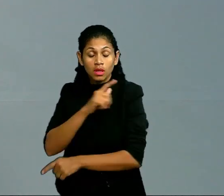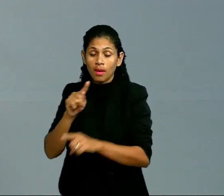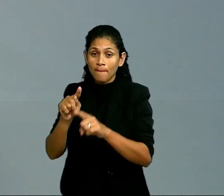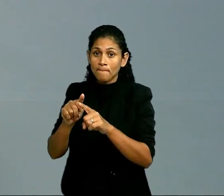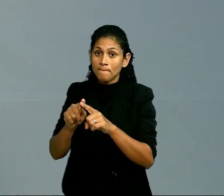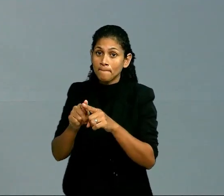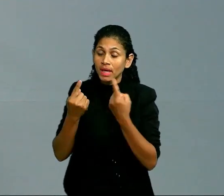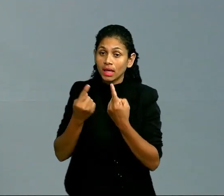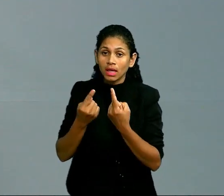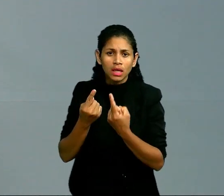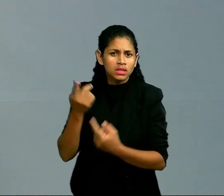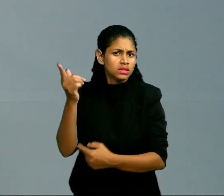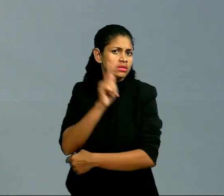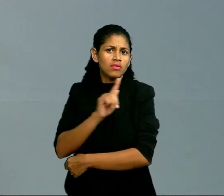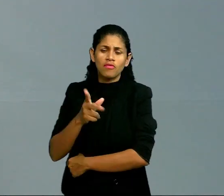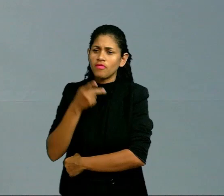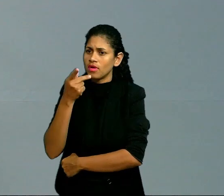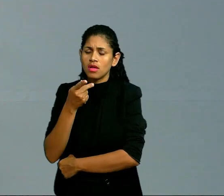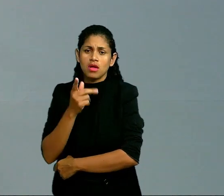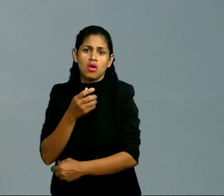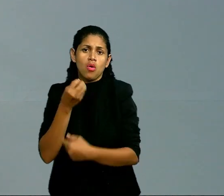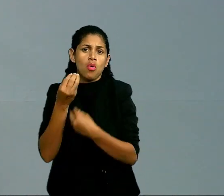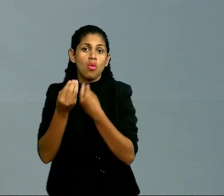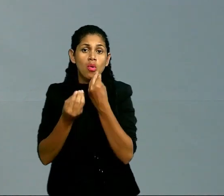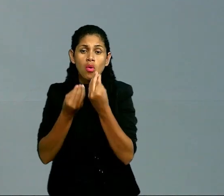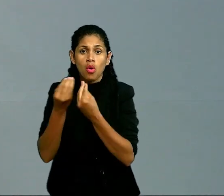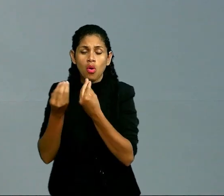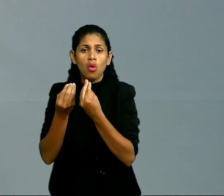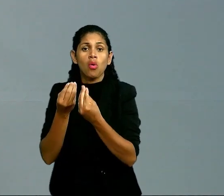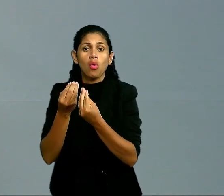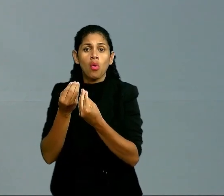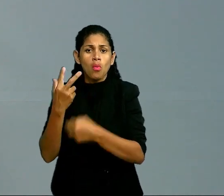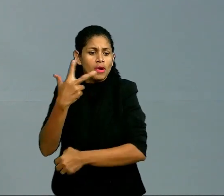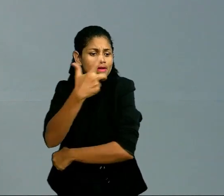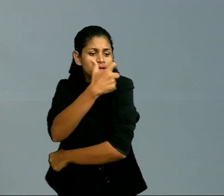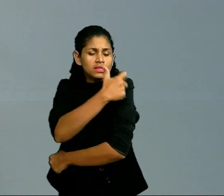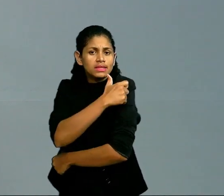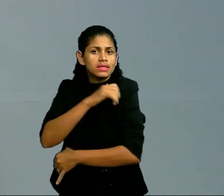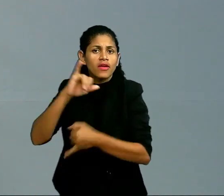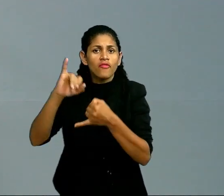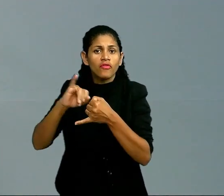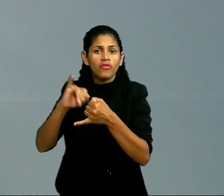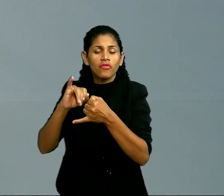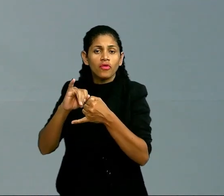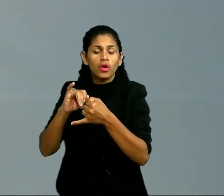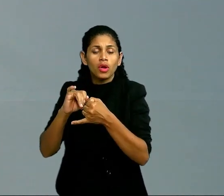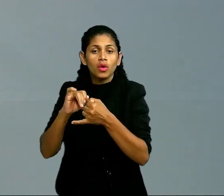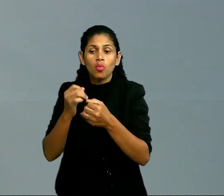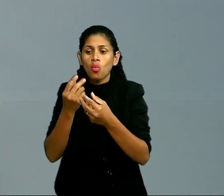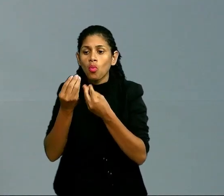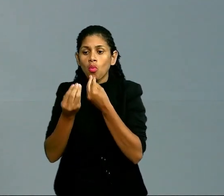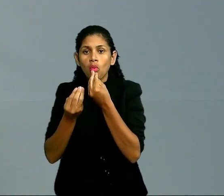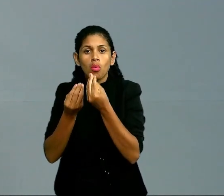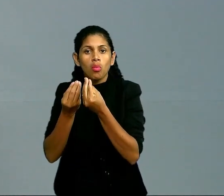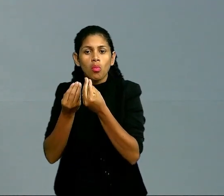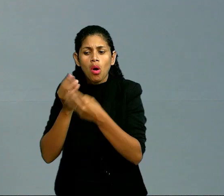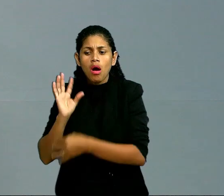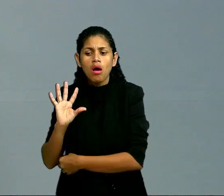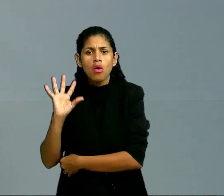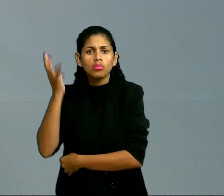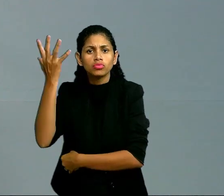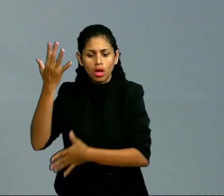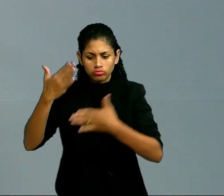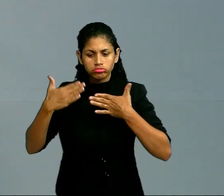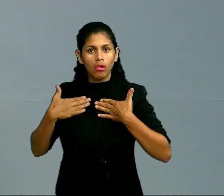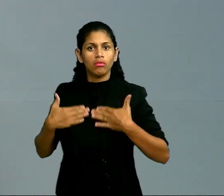falei como é que essas vacinas, né, elas são feitas, como é que elas reagem ao nosso corpo. E o soro, como é